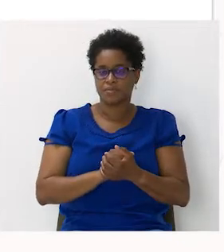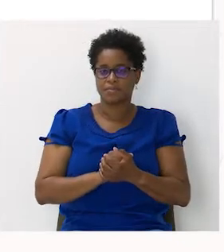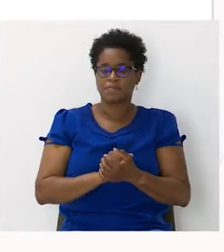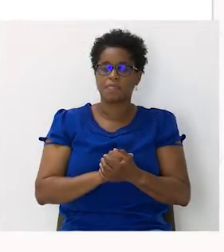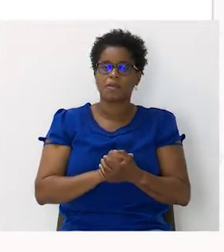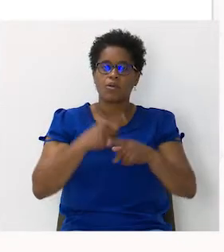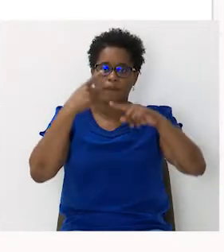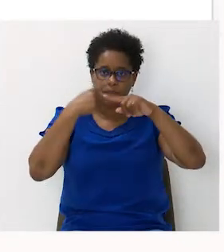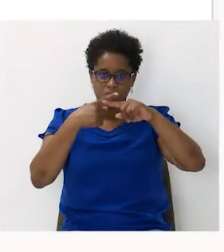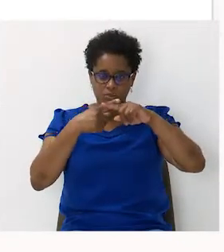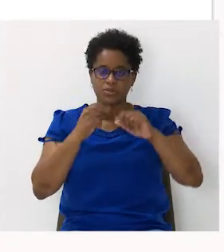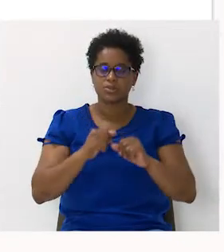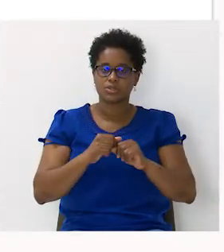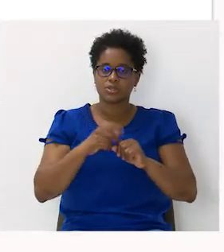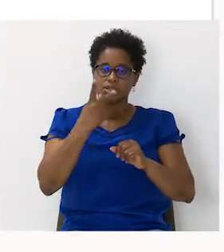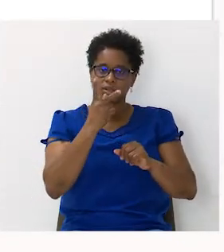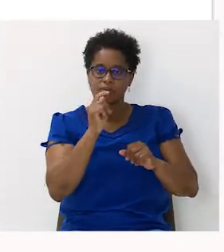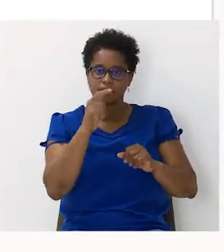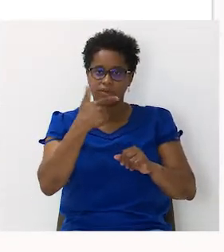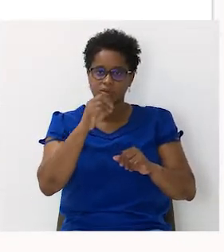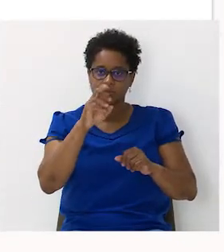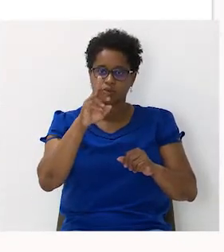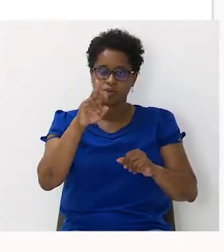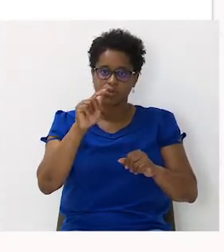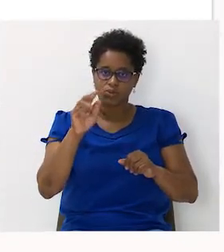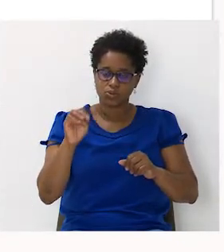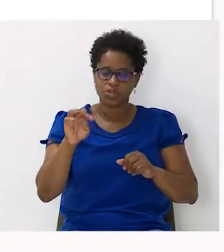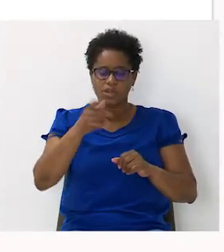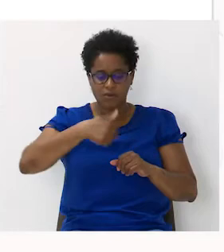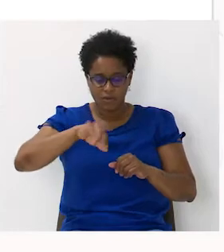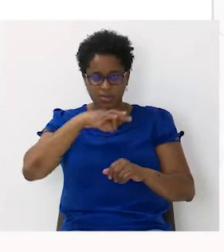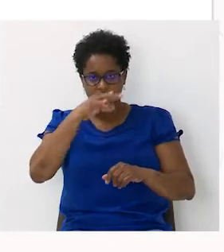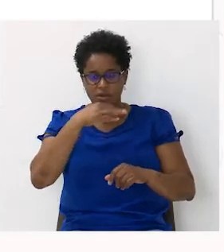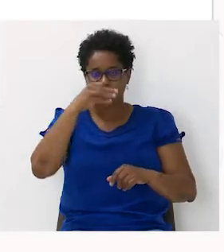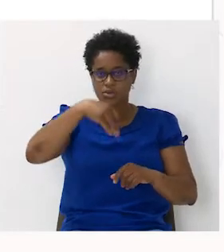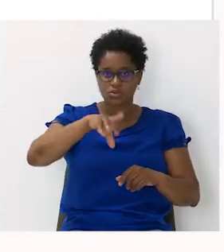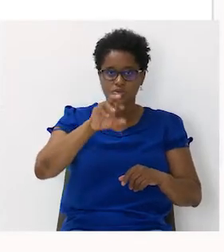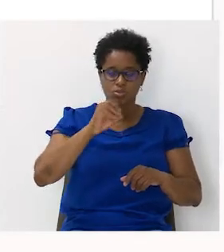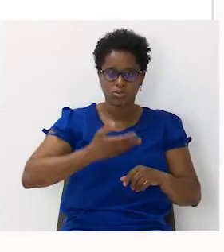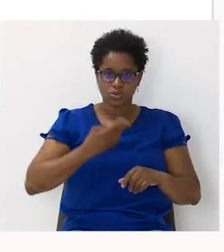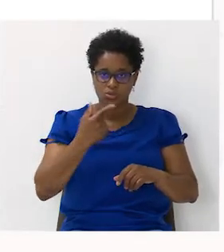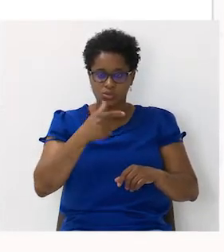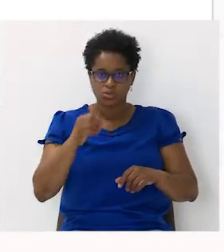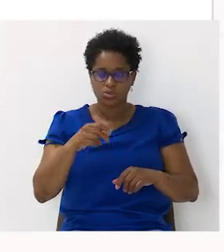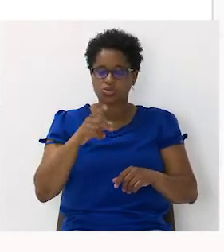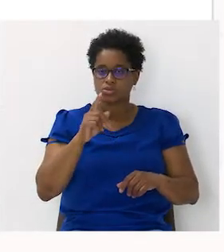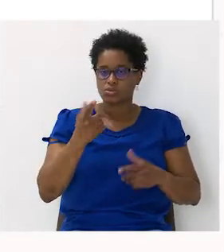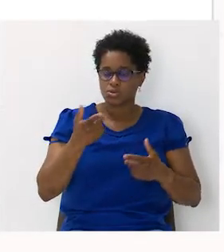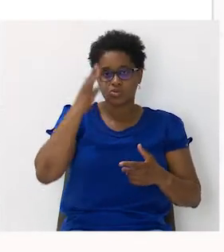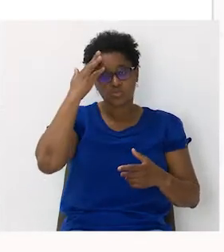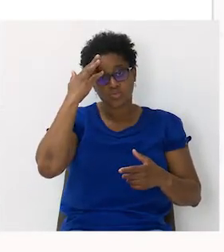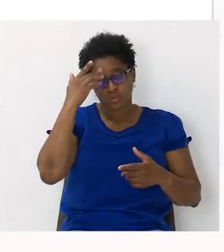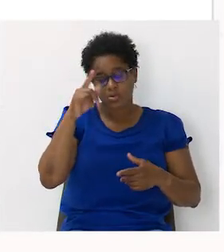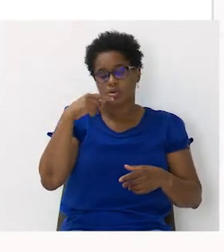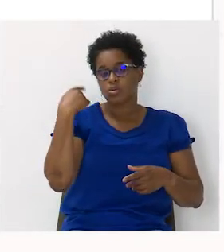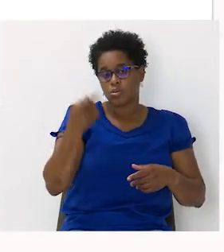com multiplicação de vetores. Vamos falar de produto de um escalar por um vetor, ou seja, de um número